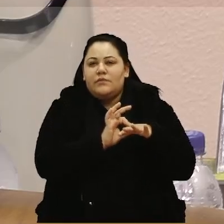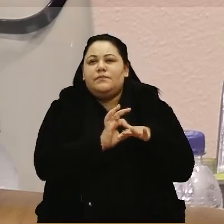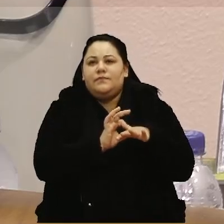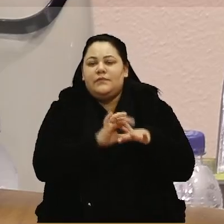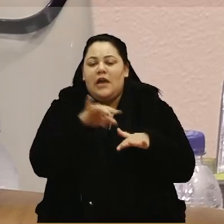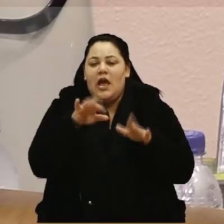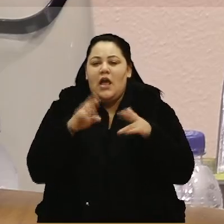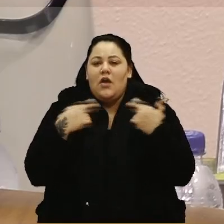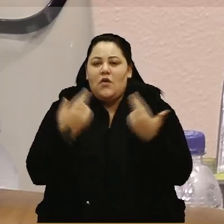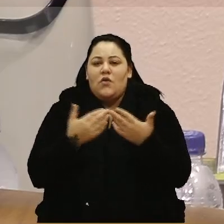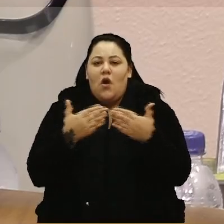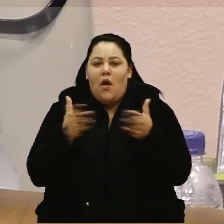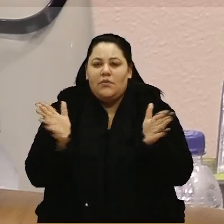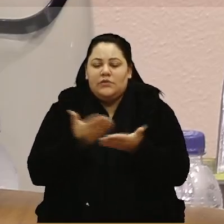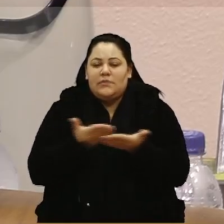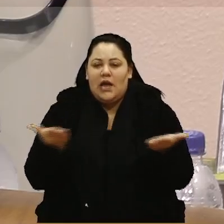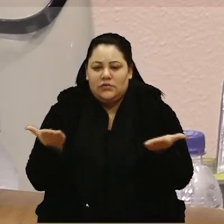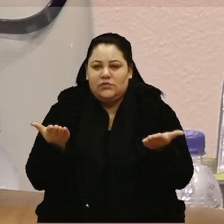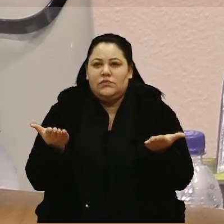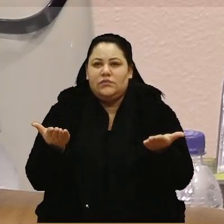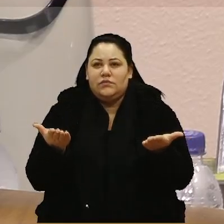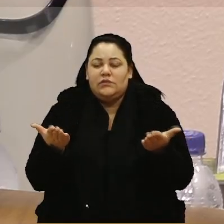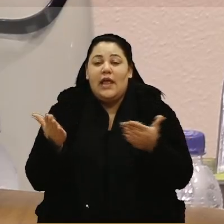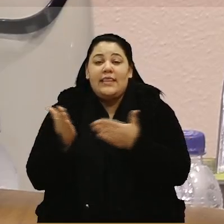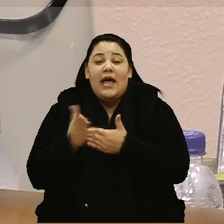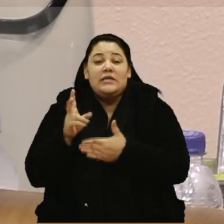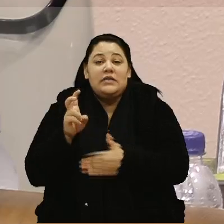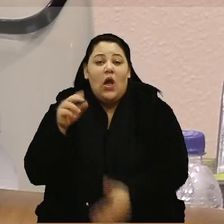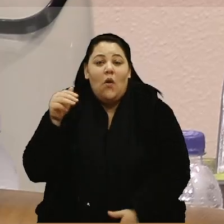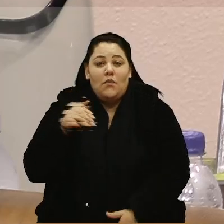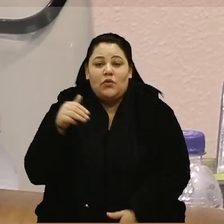sessão ordinária abre espaço de até 5